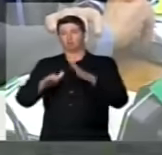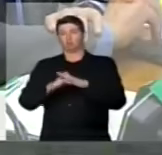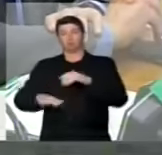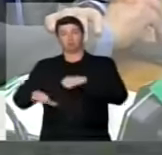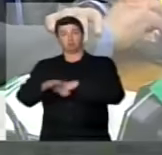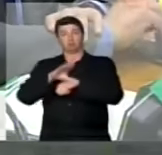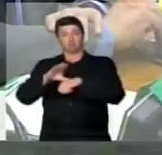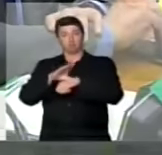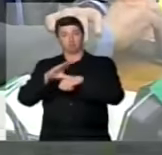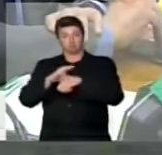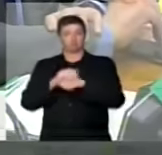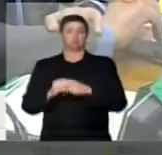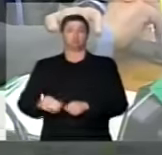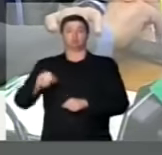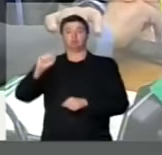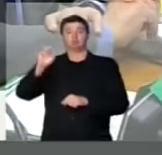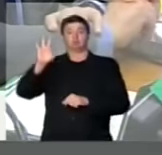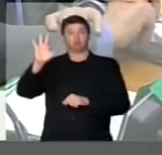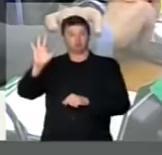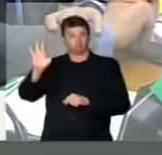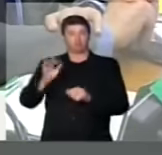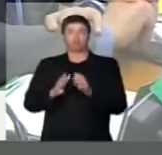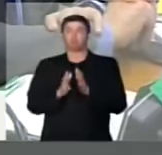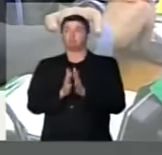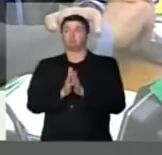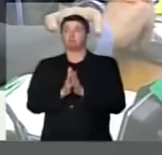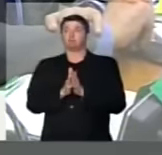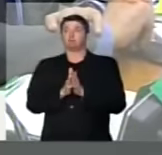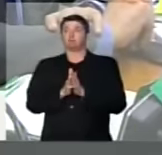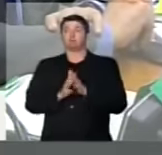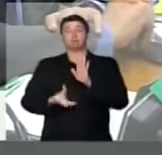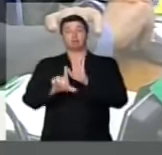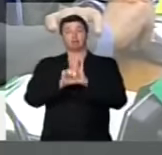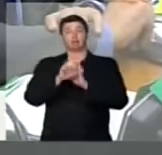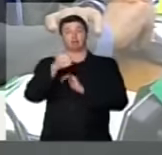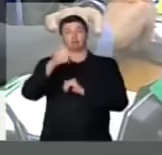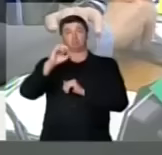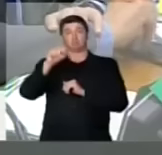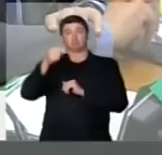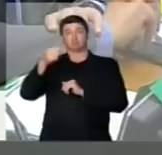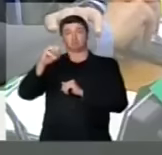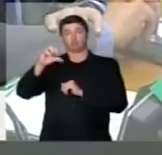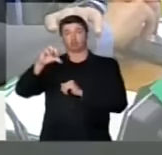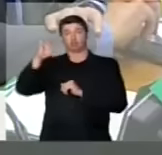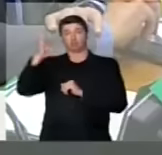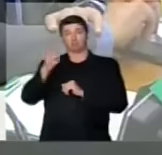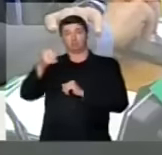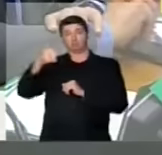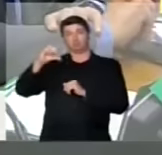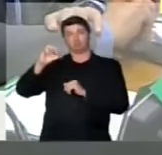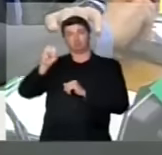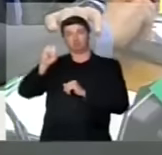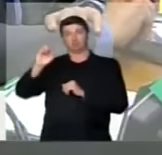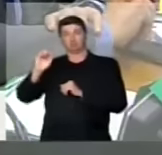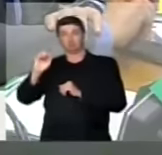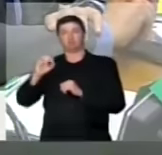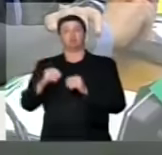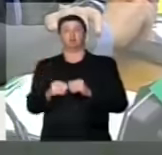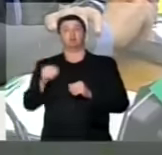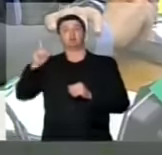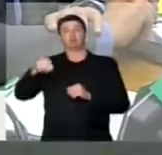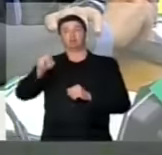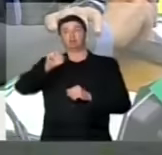Constituição, pelo Supremo Tribunal Federal e pela Lei 1079 de 1950, sobre